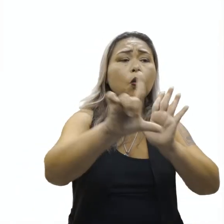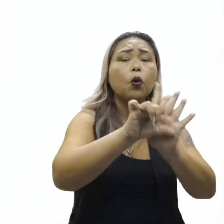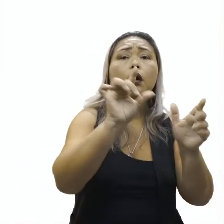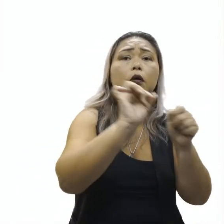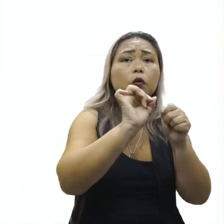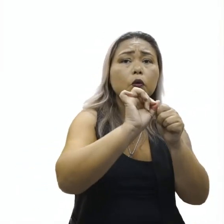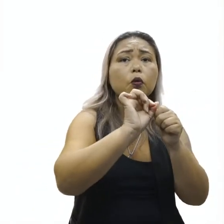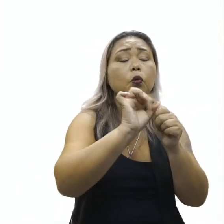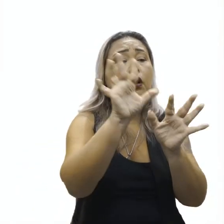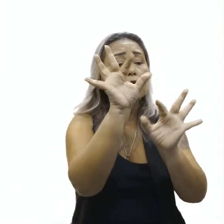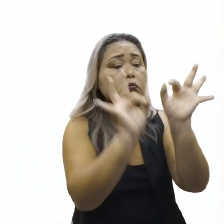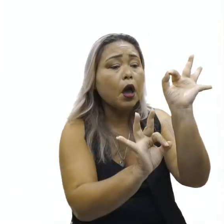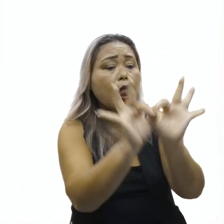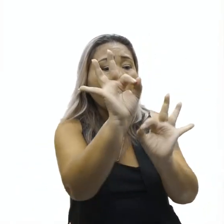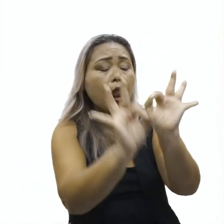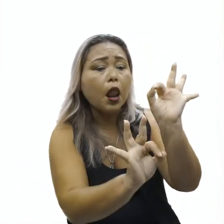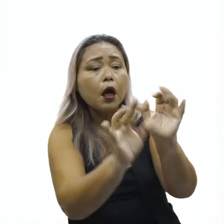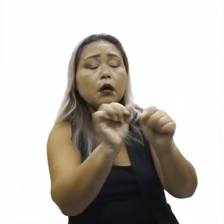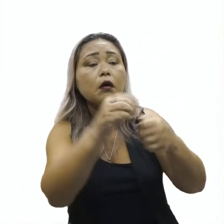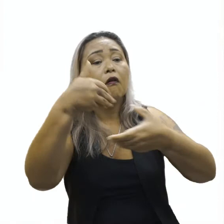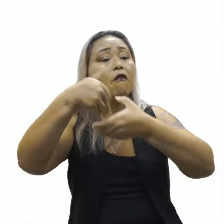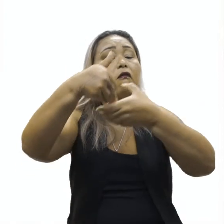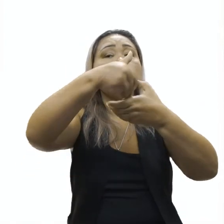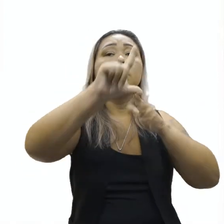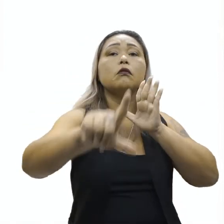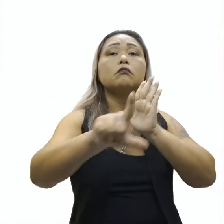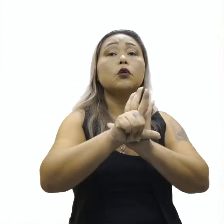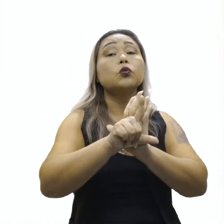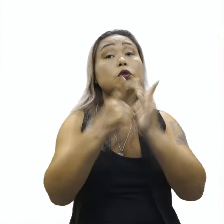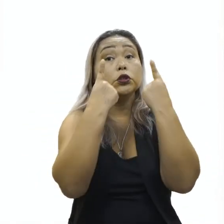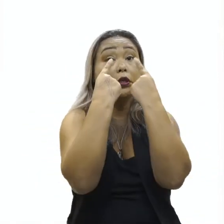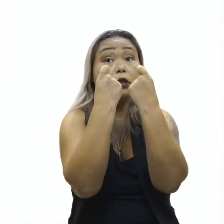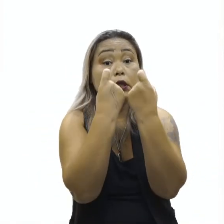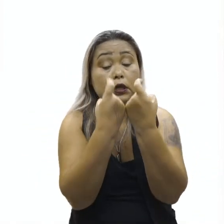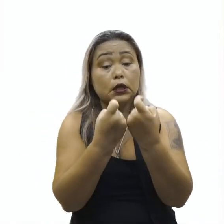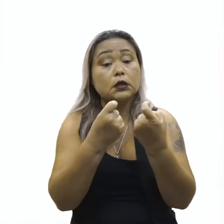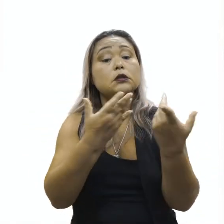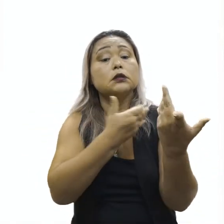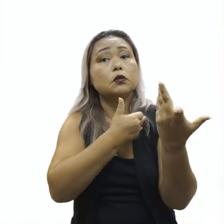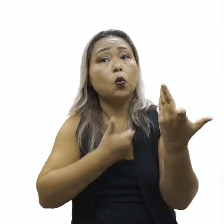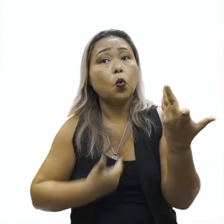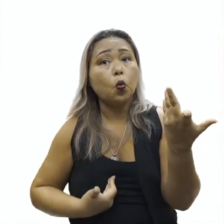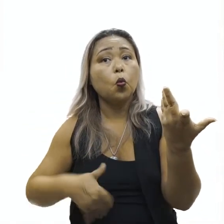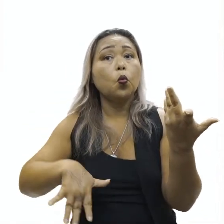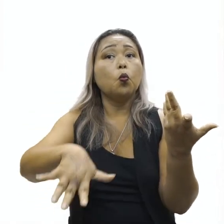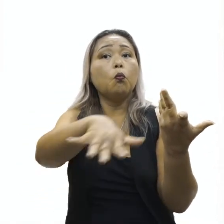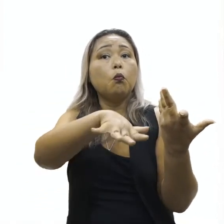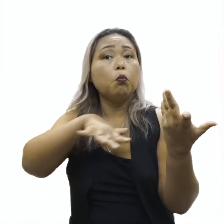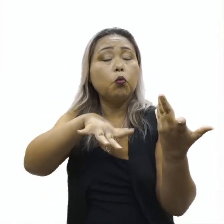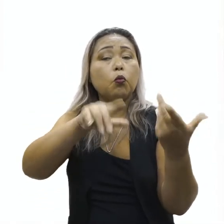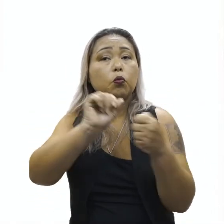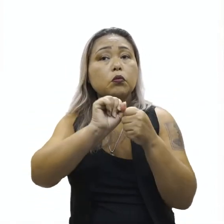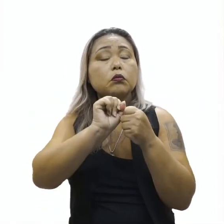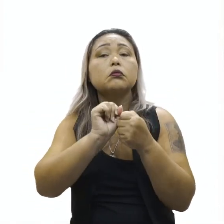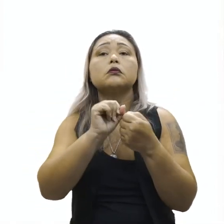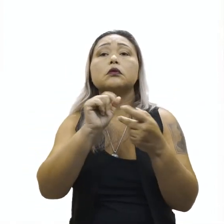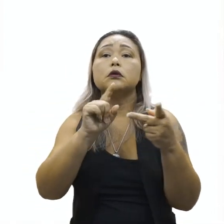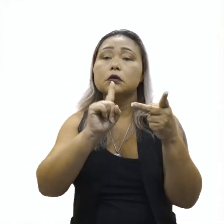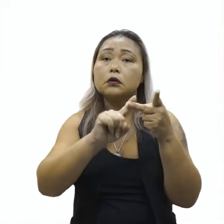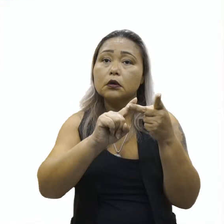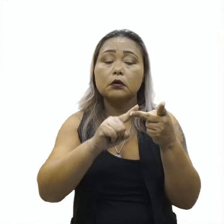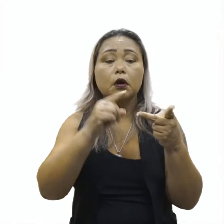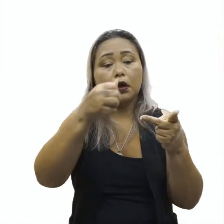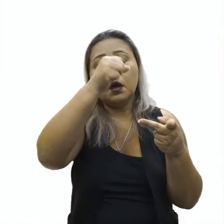de elaborar e votar as leis de interesse público nas instâncias relativas ao poder